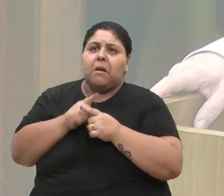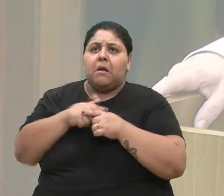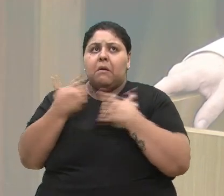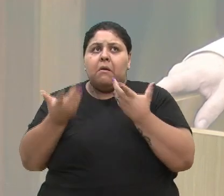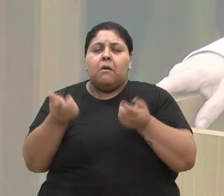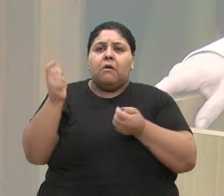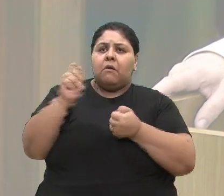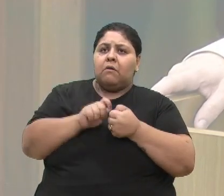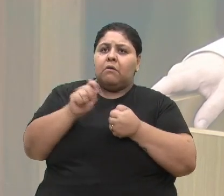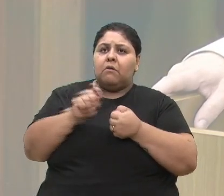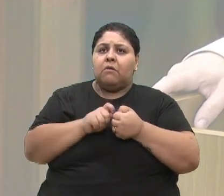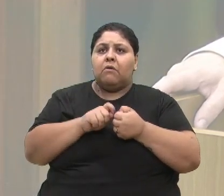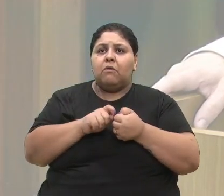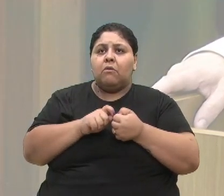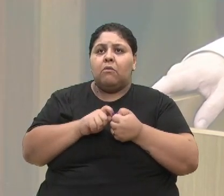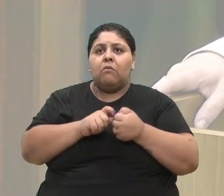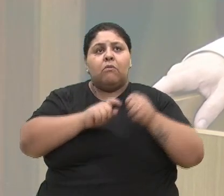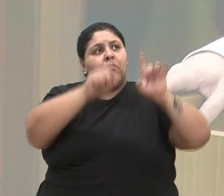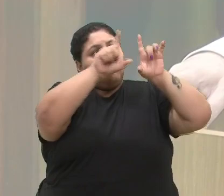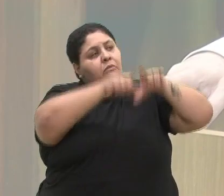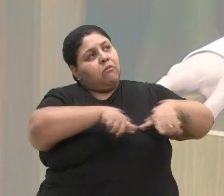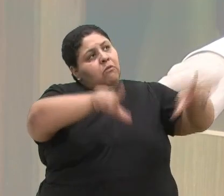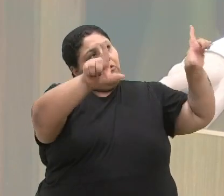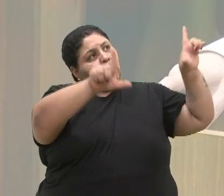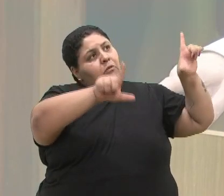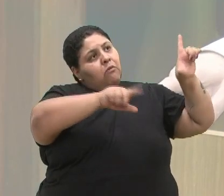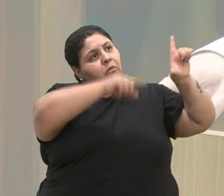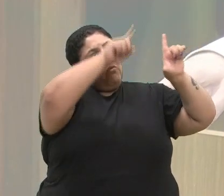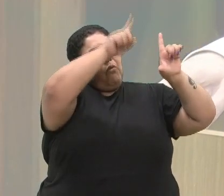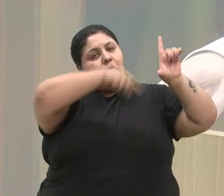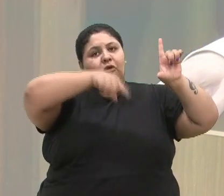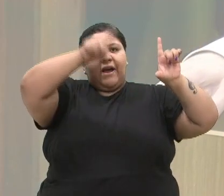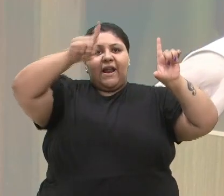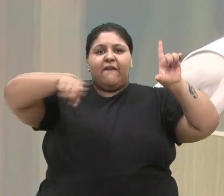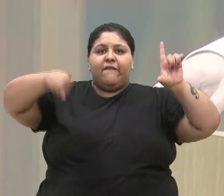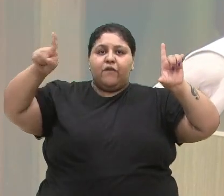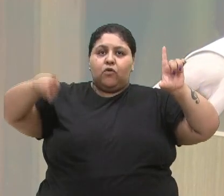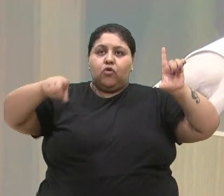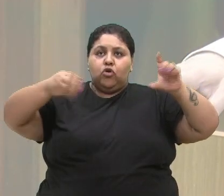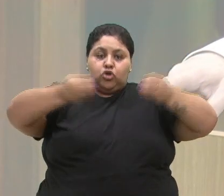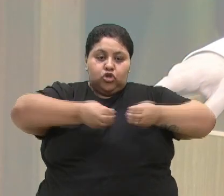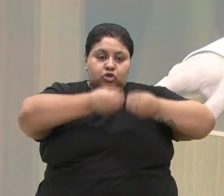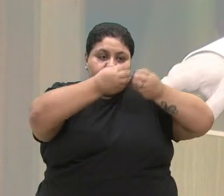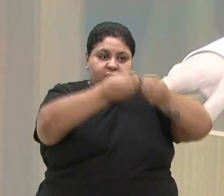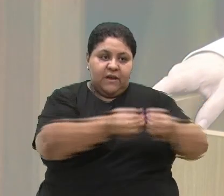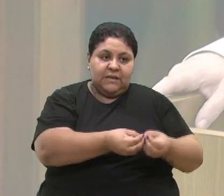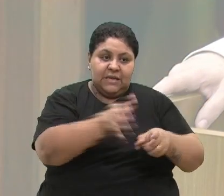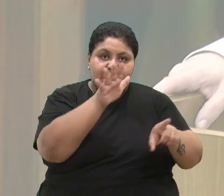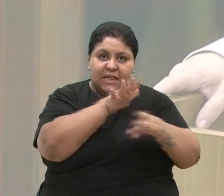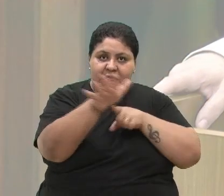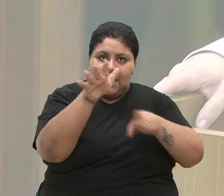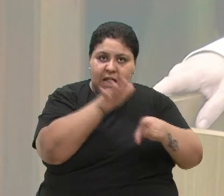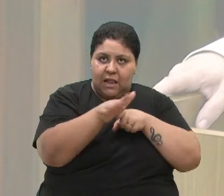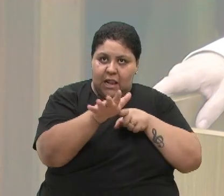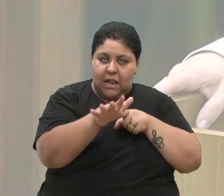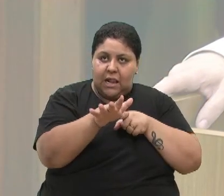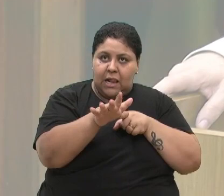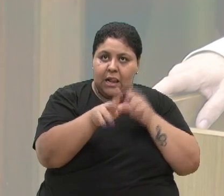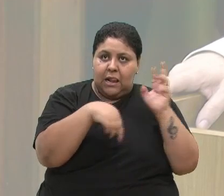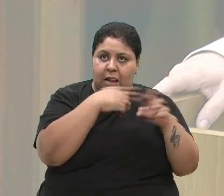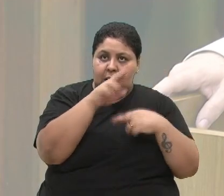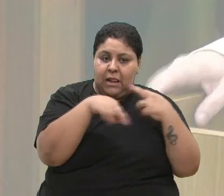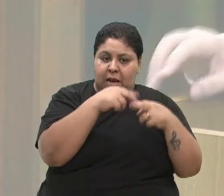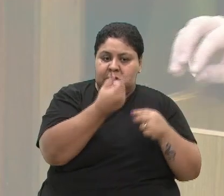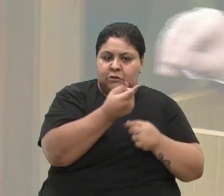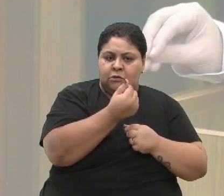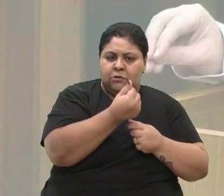fez no quadro um gráfico de oferta e demanda. E aquele gráfico de oferta e demanda, a relação no